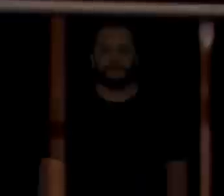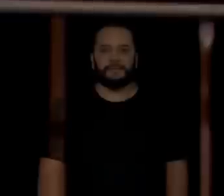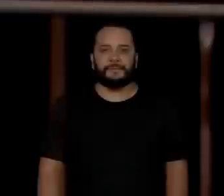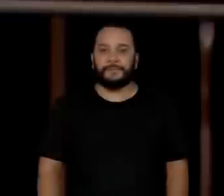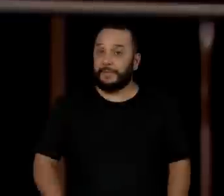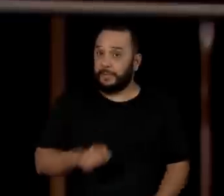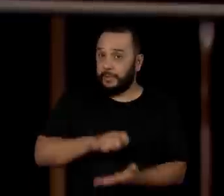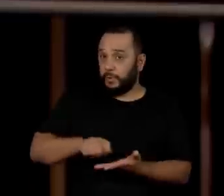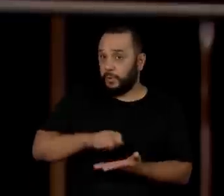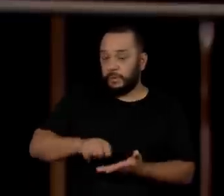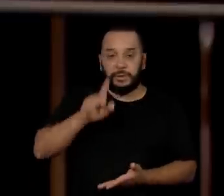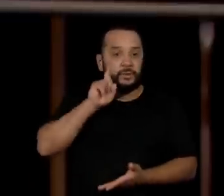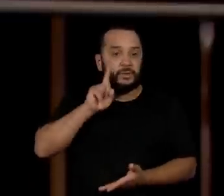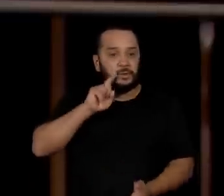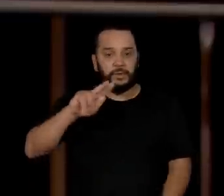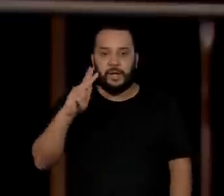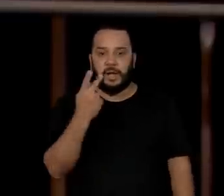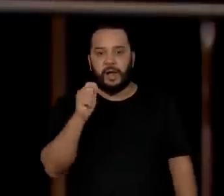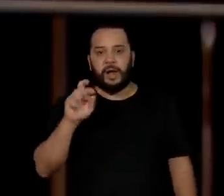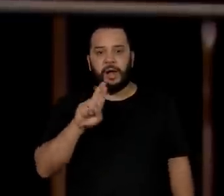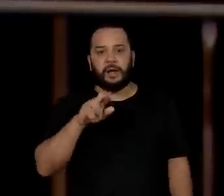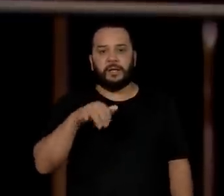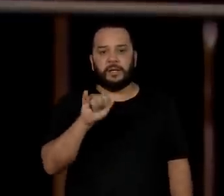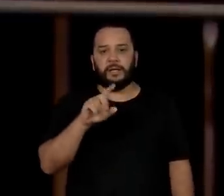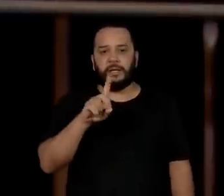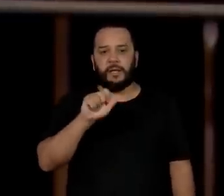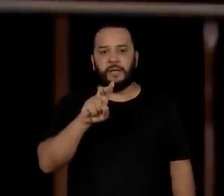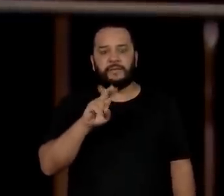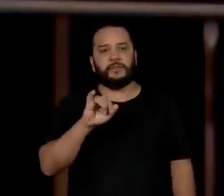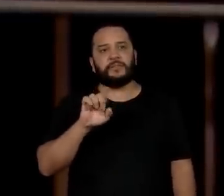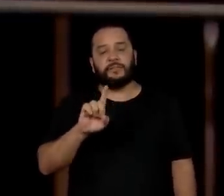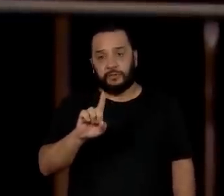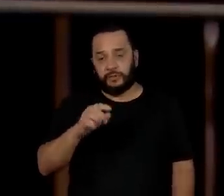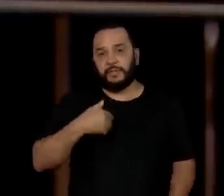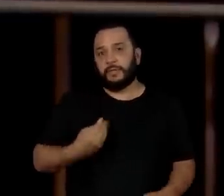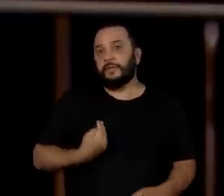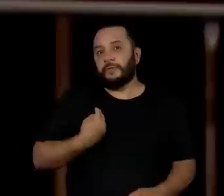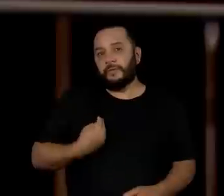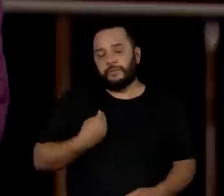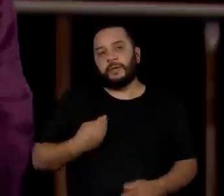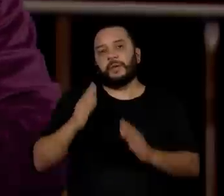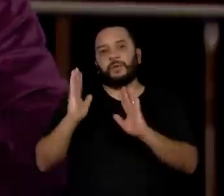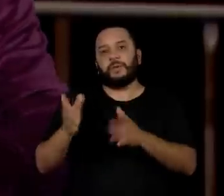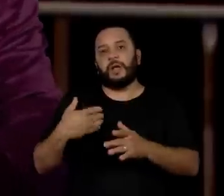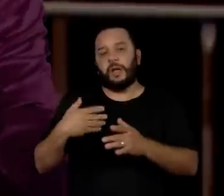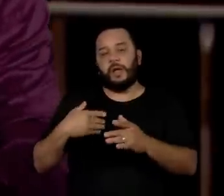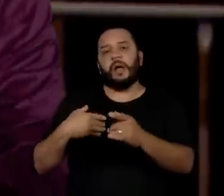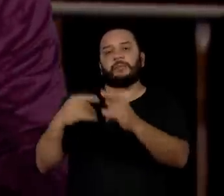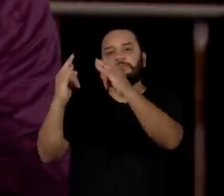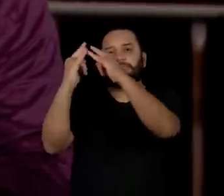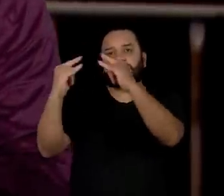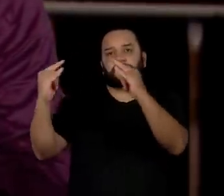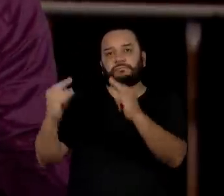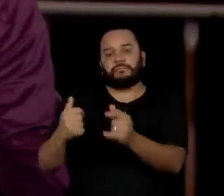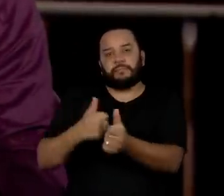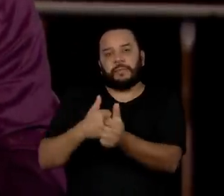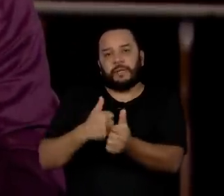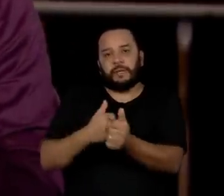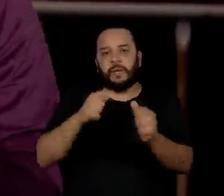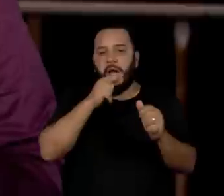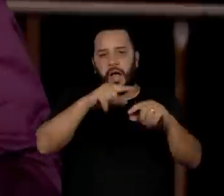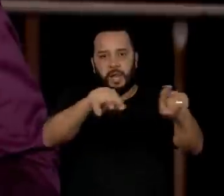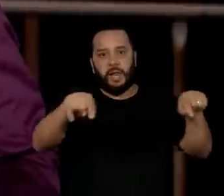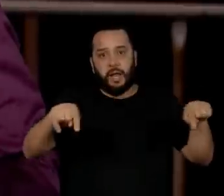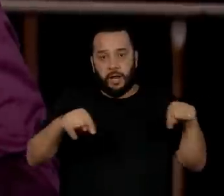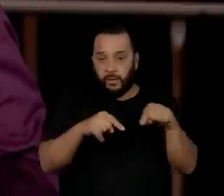o escritor americano Harry David turou viveu dois anos uma cabana beira de um lago na conclusão da obra sobre a